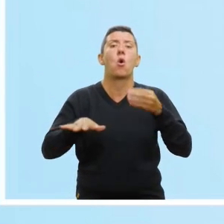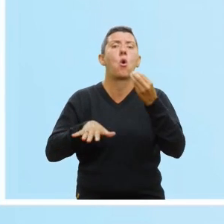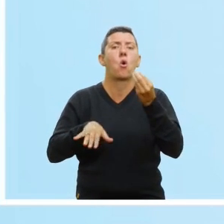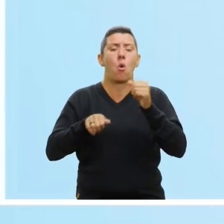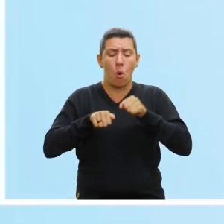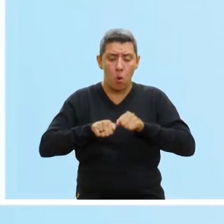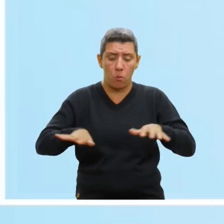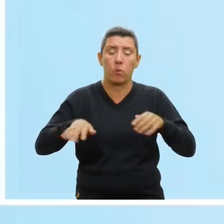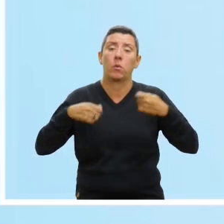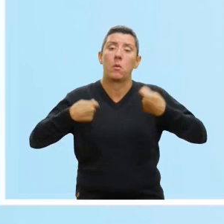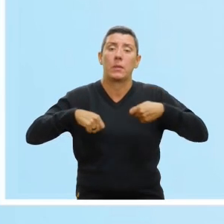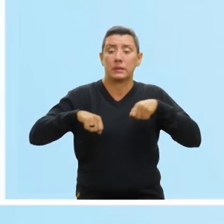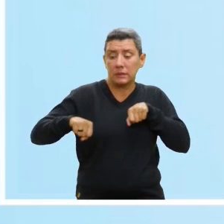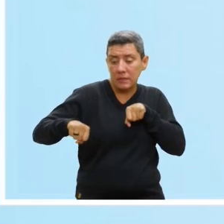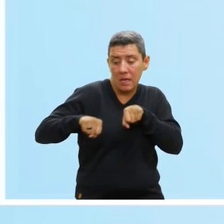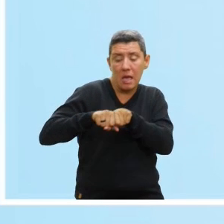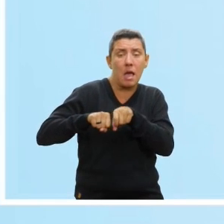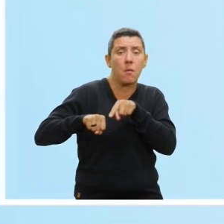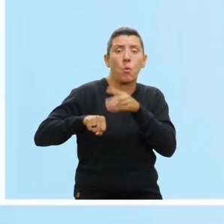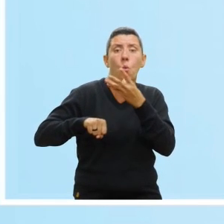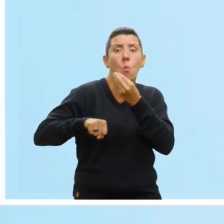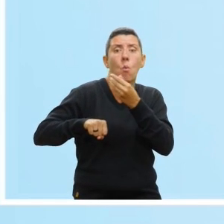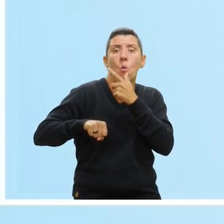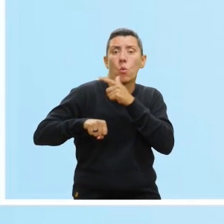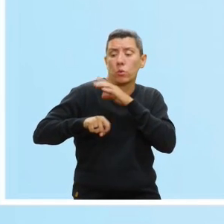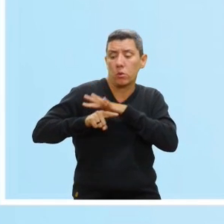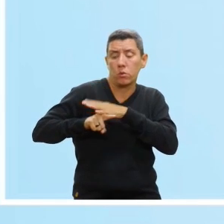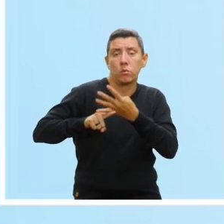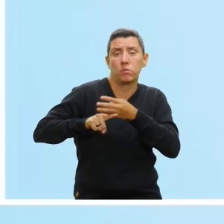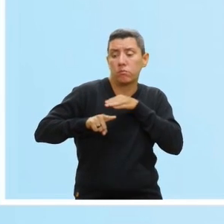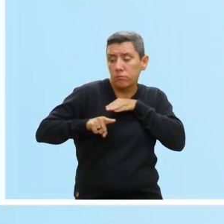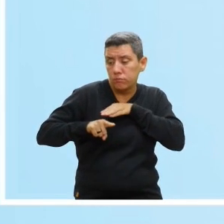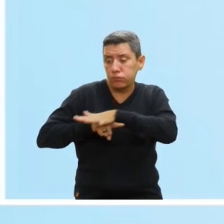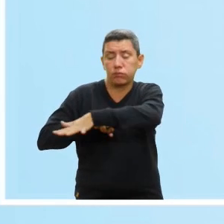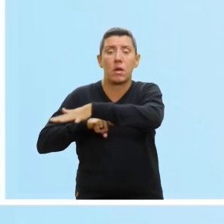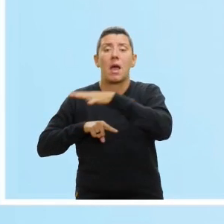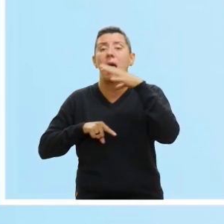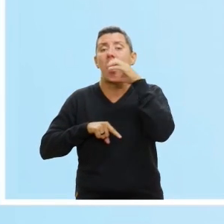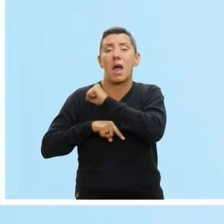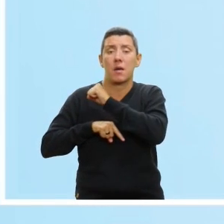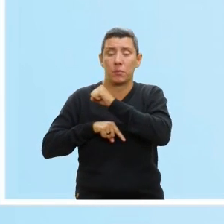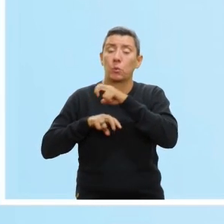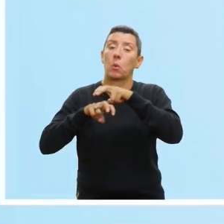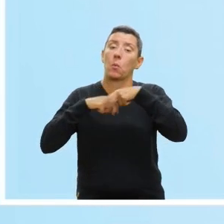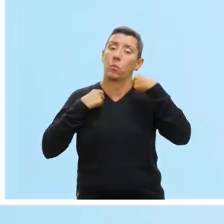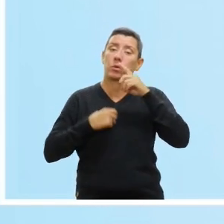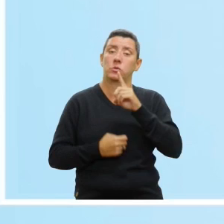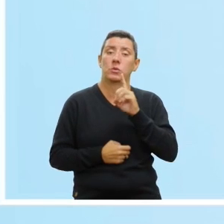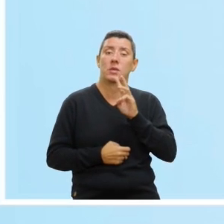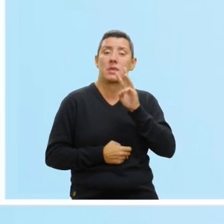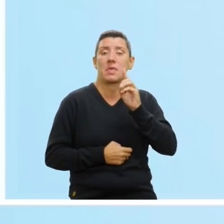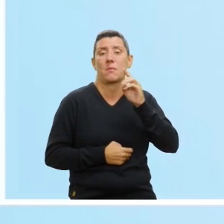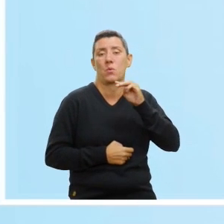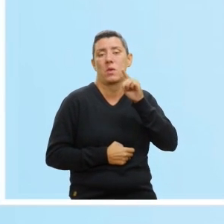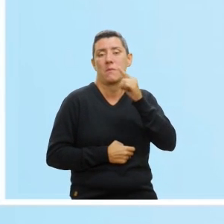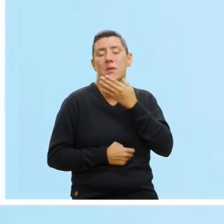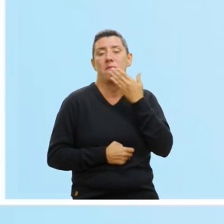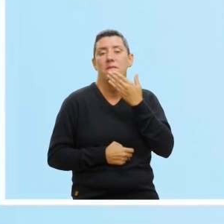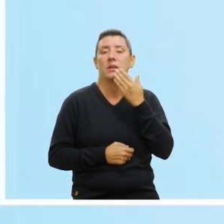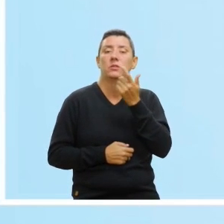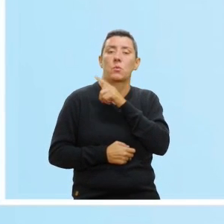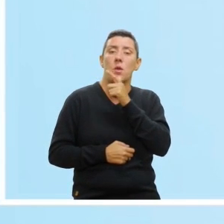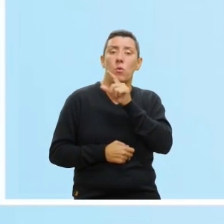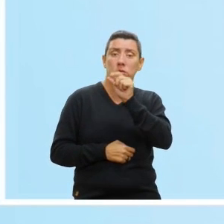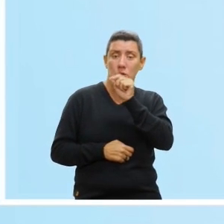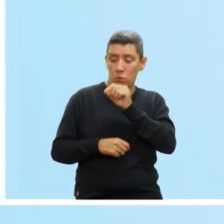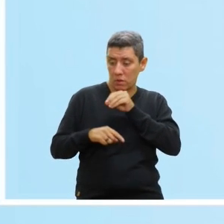fibra ótica. Então é aqui nesse ponto que o DWDM ele entra, ele começa a ser utilizado. Então a gente tem aqui o Central Office, a gente tem aqui pontos de agregação.